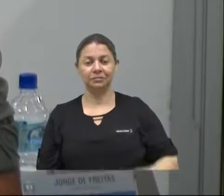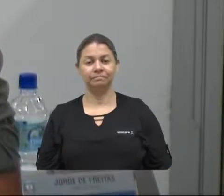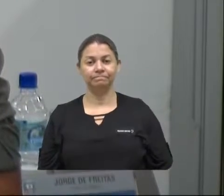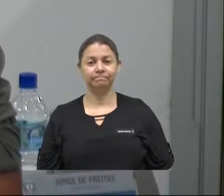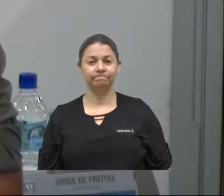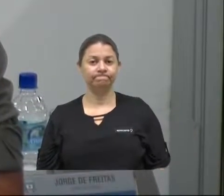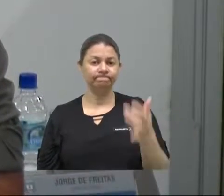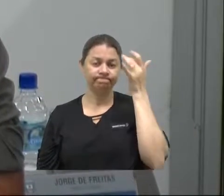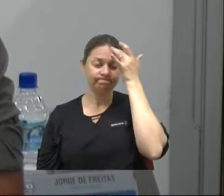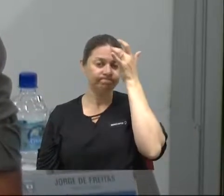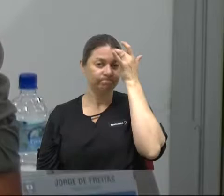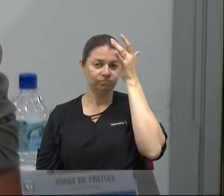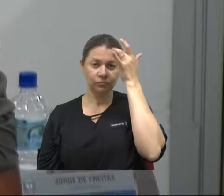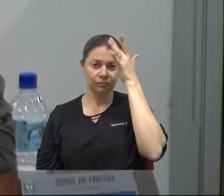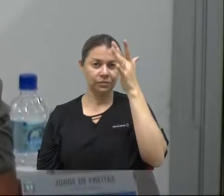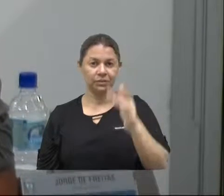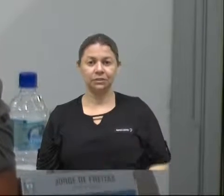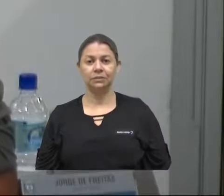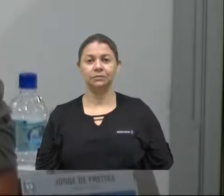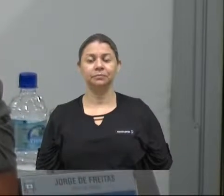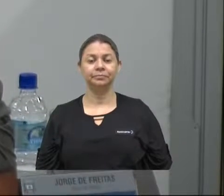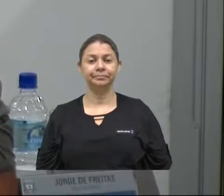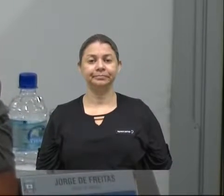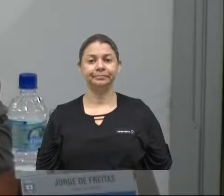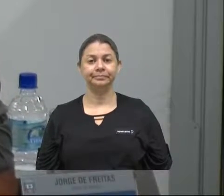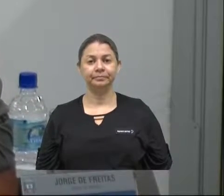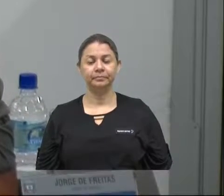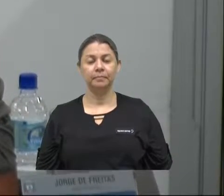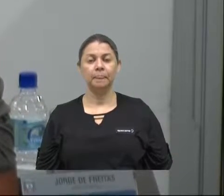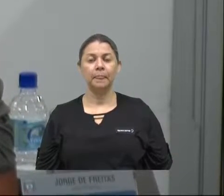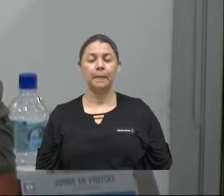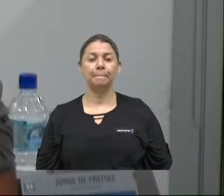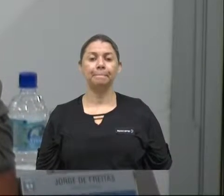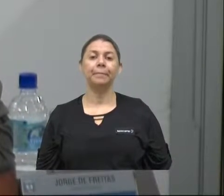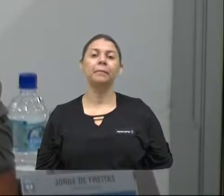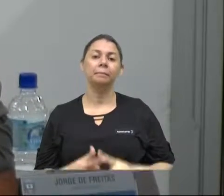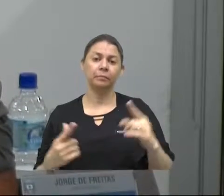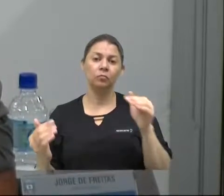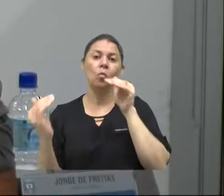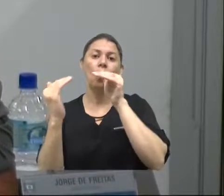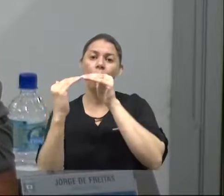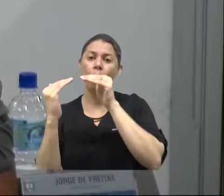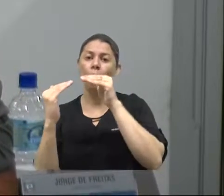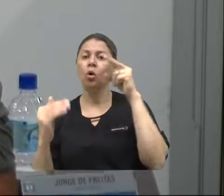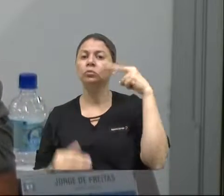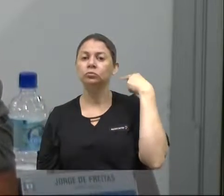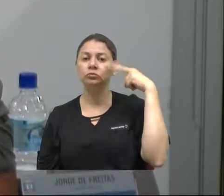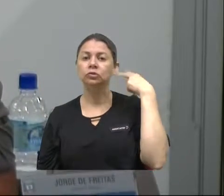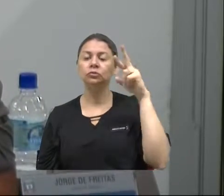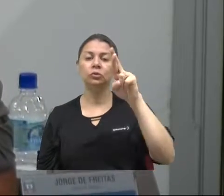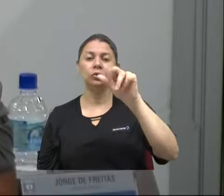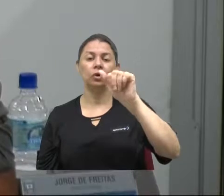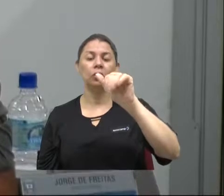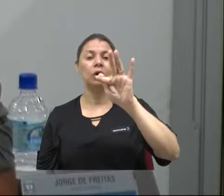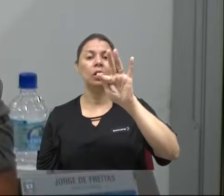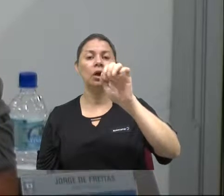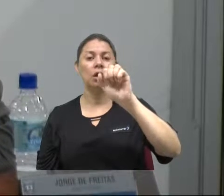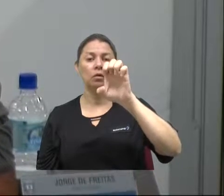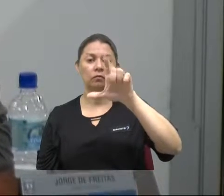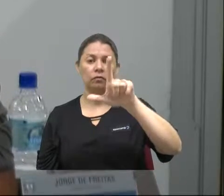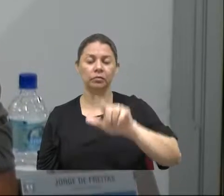O vereador Rafael falou algo que eu concordo plenamente. Só quem já participou do pleito sabe o quanto é duro, vereador